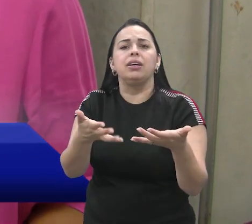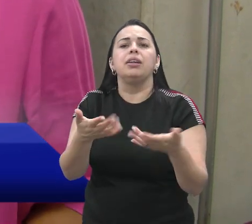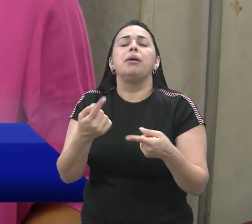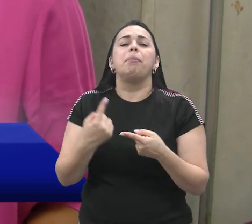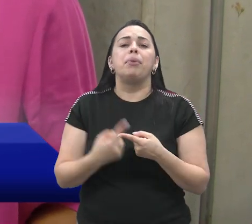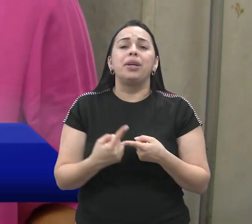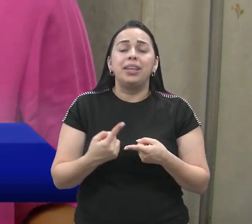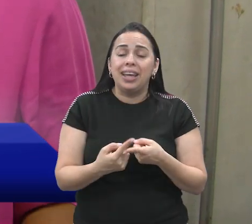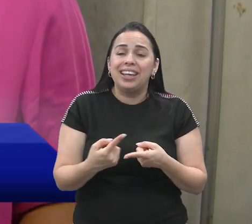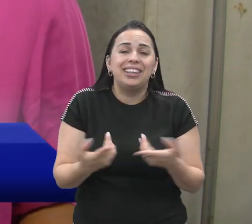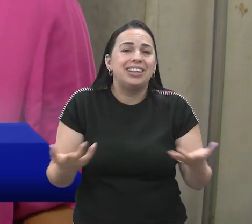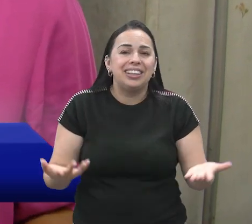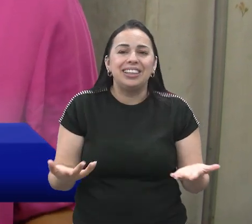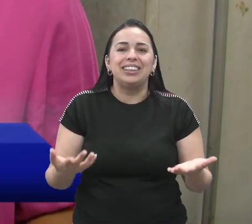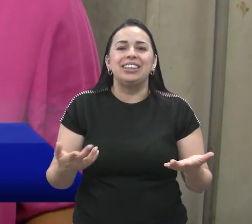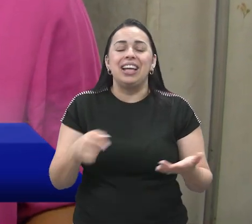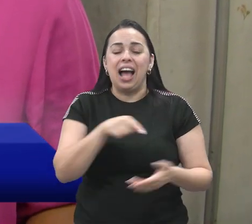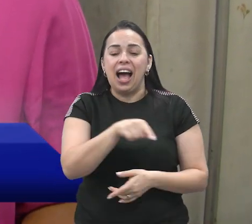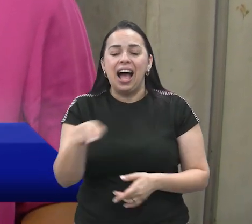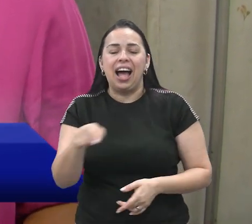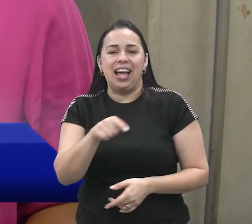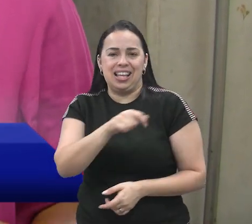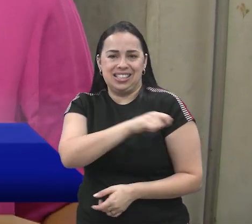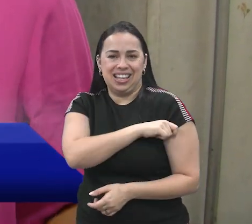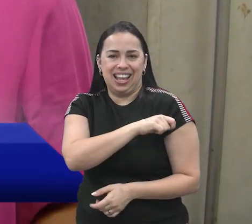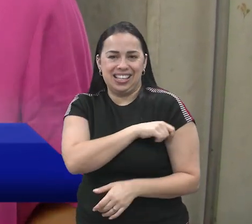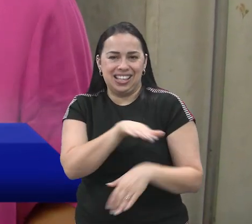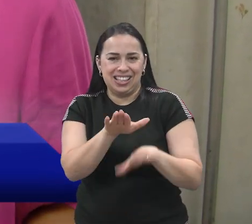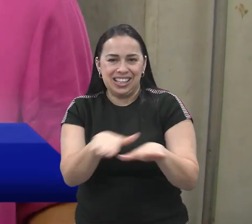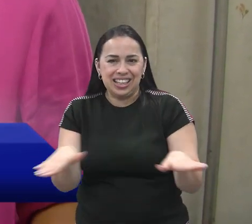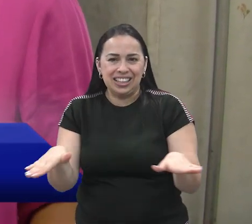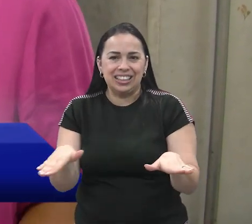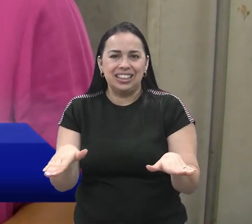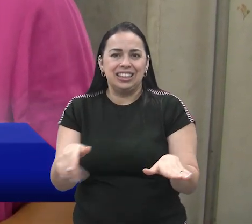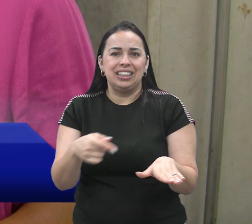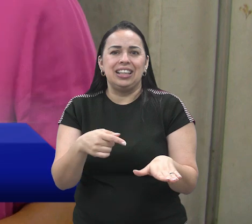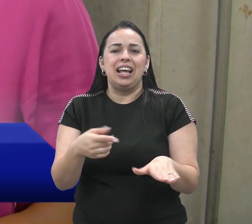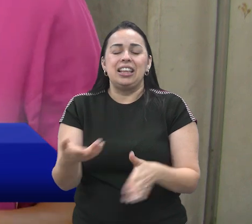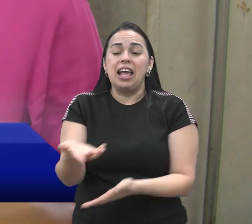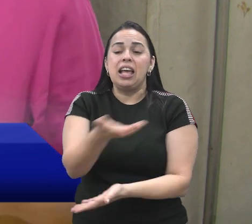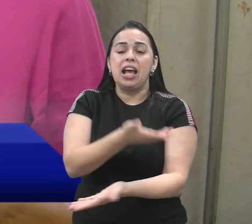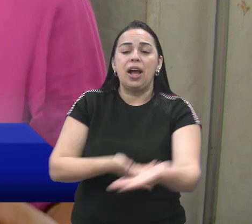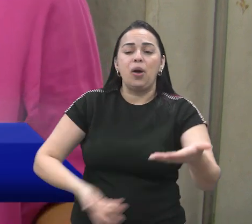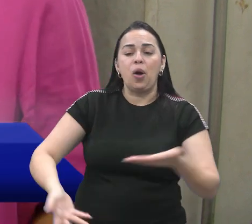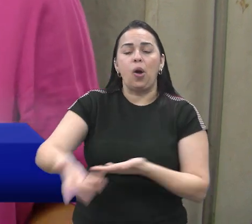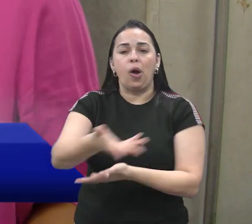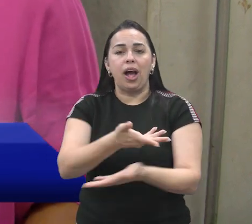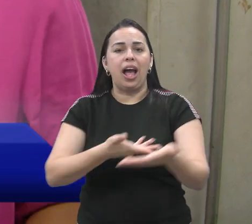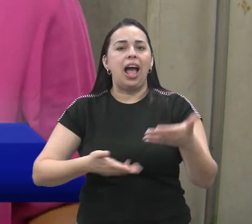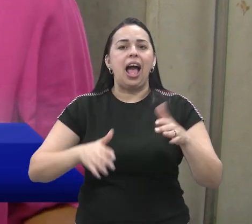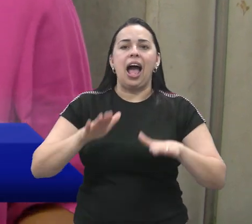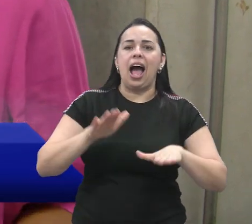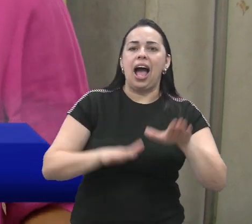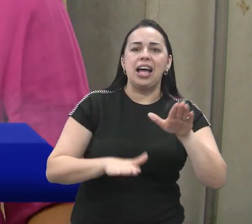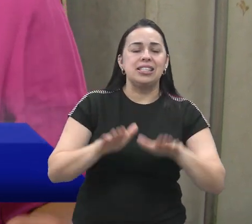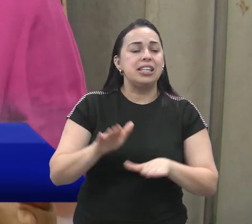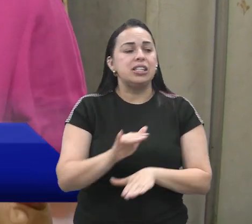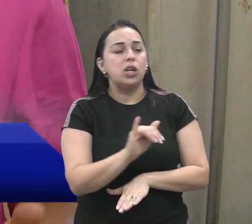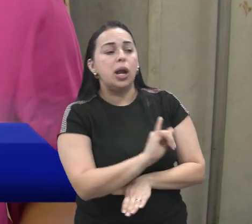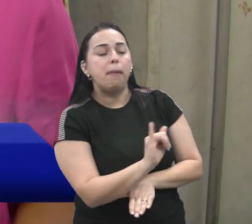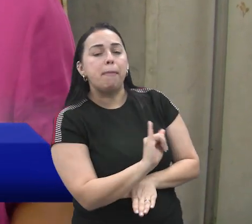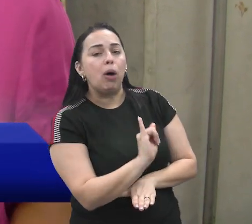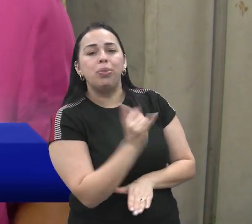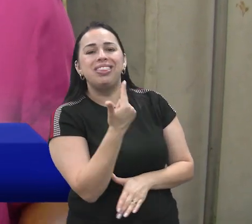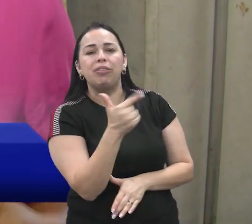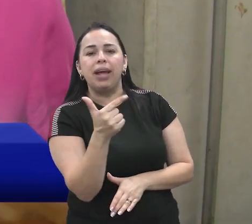nova interação. Afinal de contas, sobretudo as crianças da educação infantil, vai ser um momento de troca. Muitas crianças às vezes não